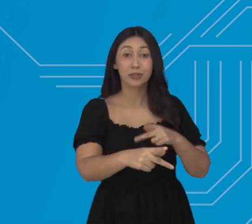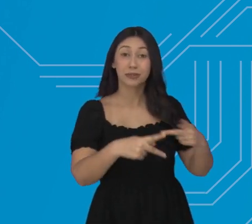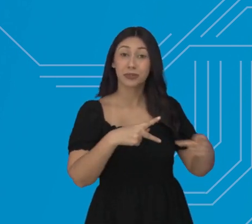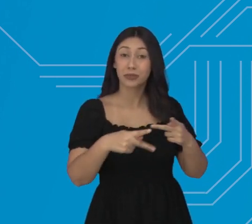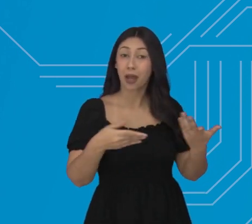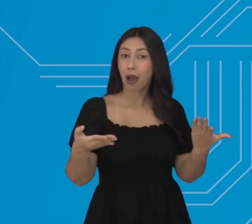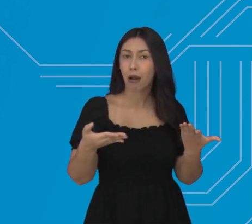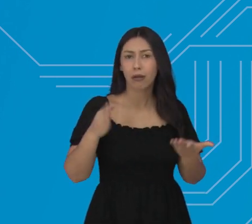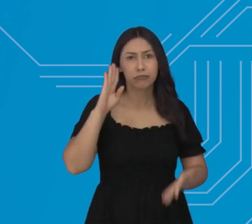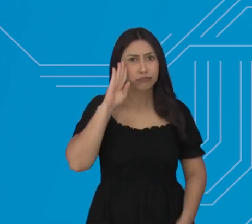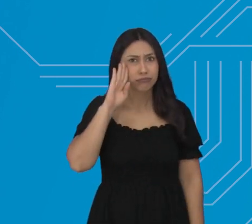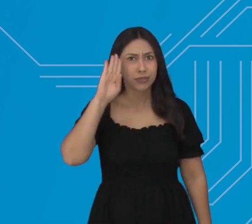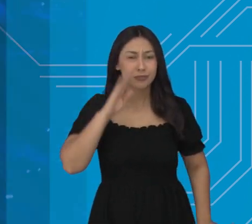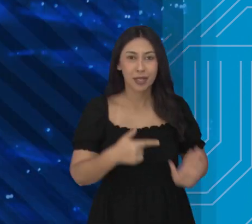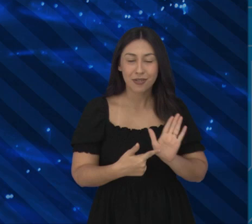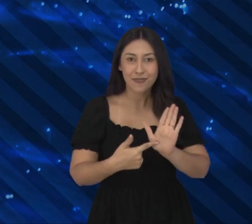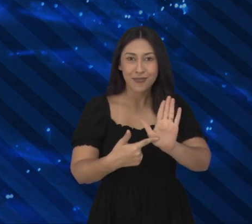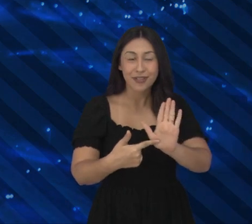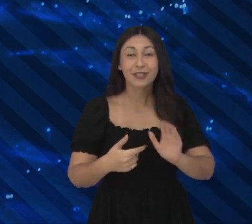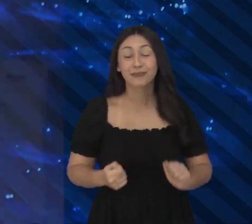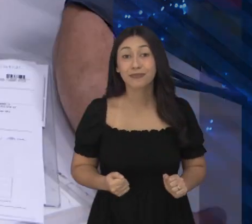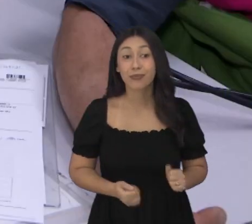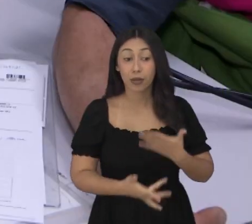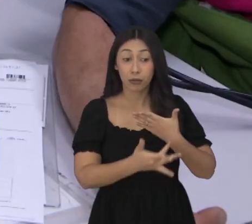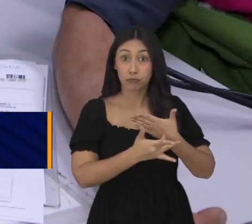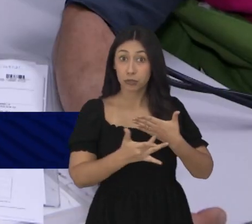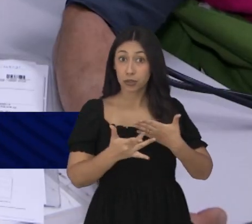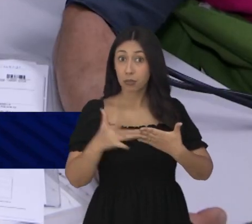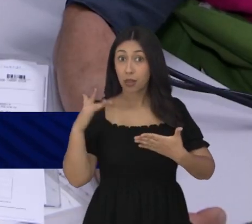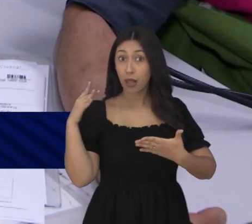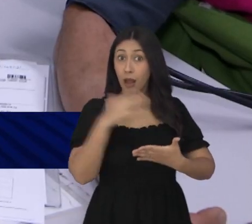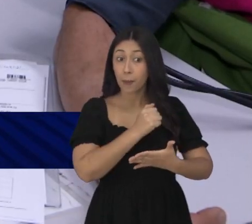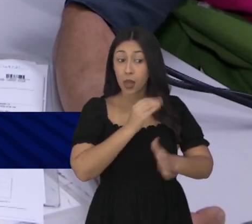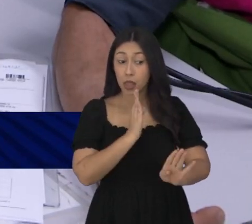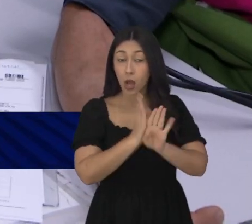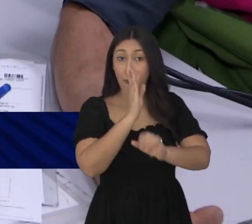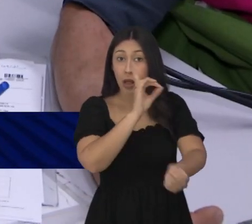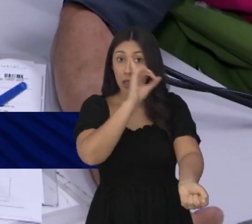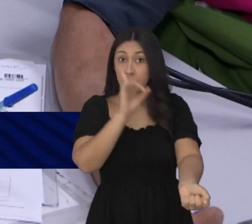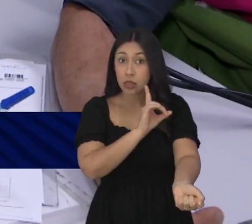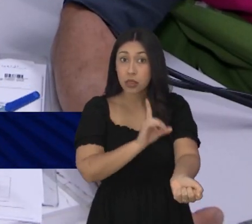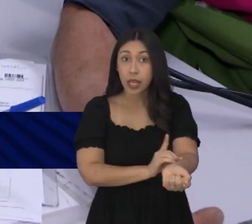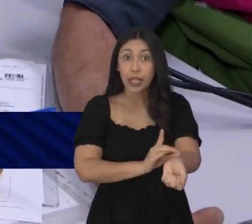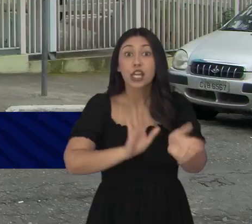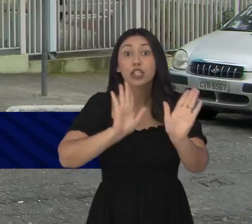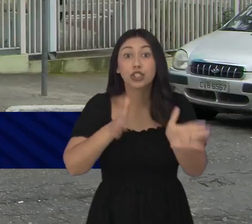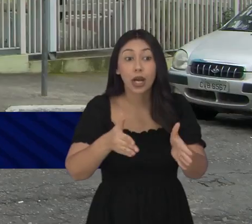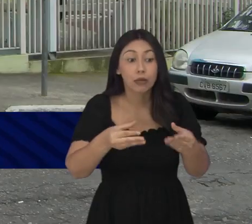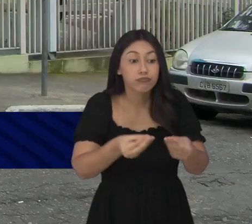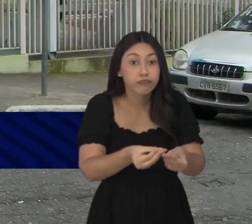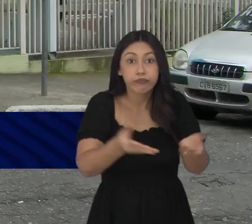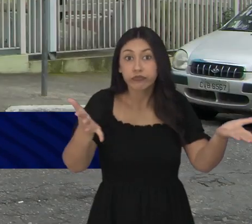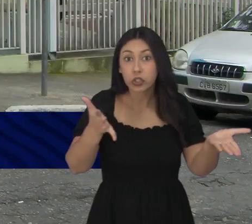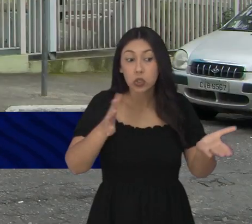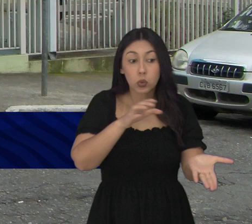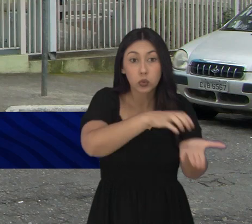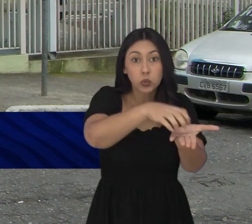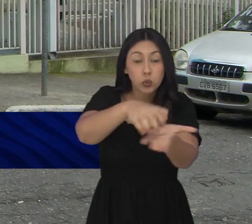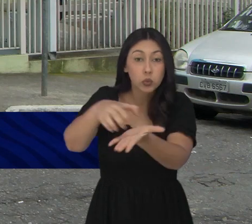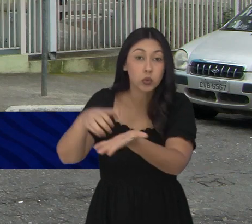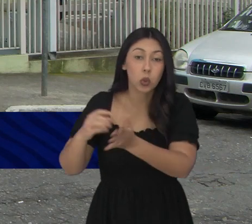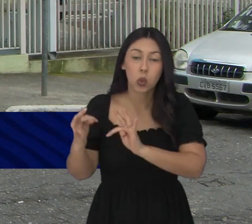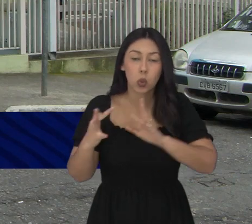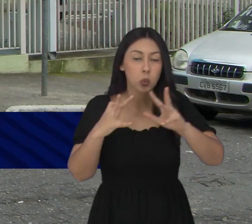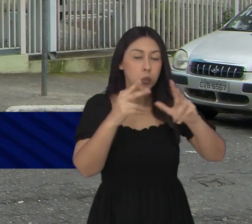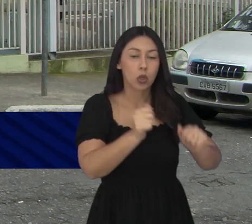E vamos aos destaques desta edição. Testes rápidos para detectar dengue são oferecidos em todas as UBSs de São